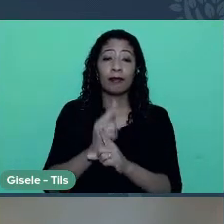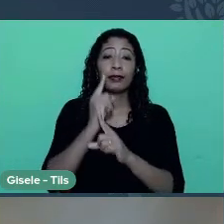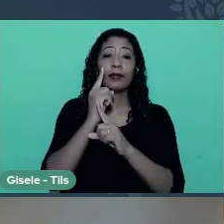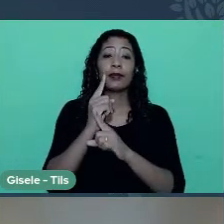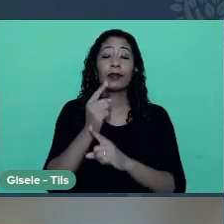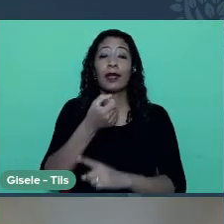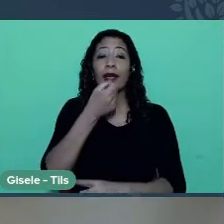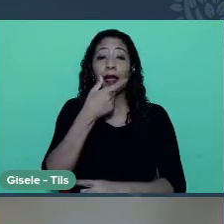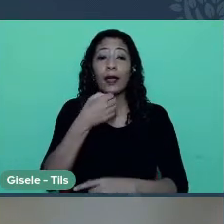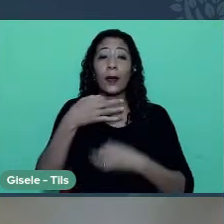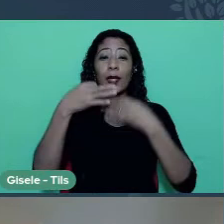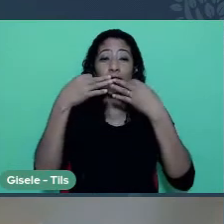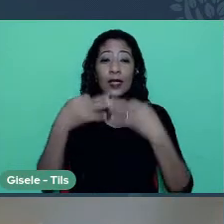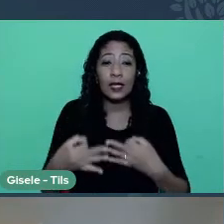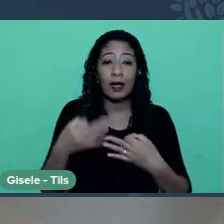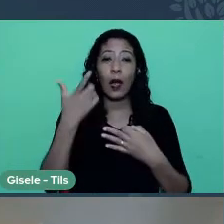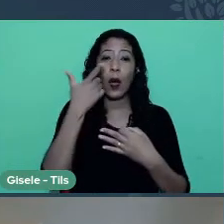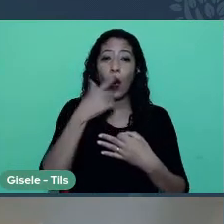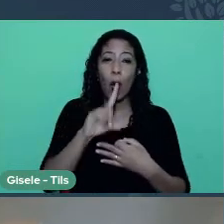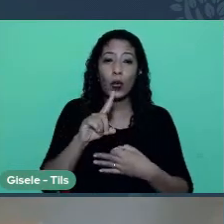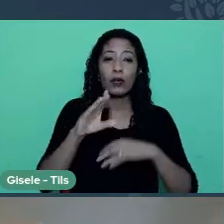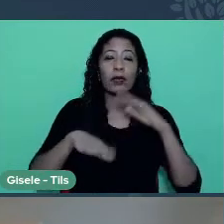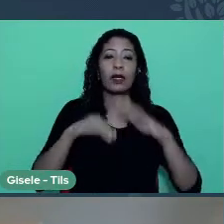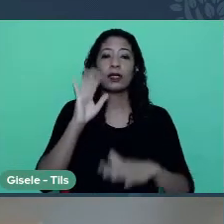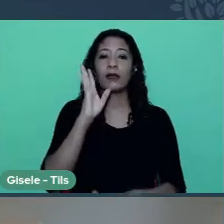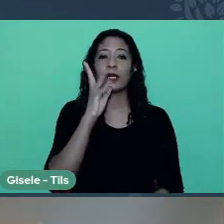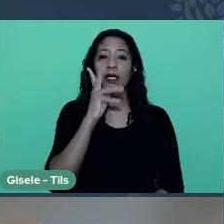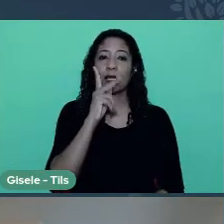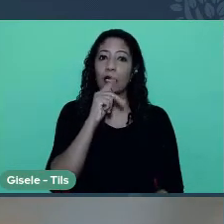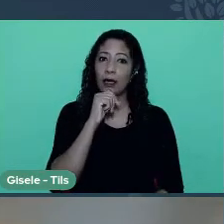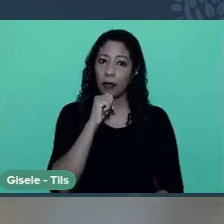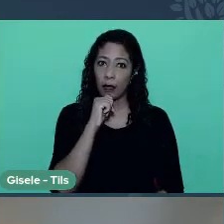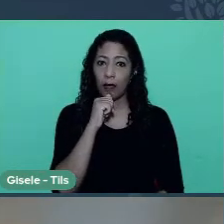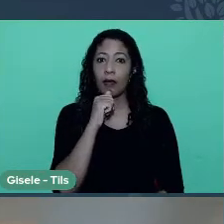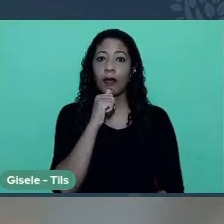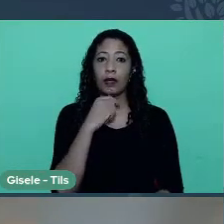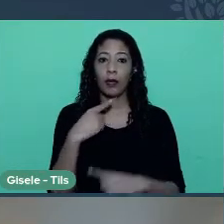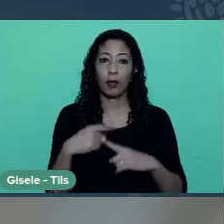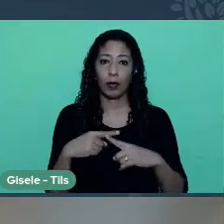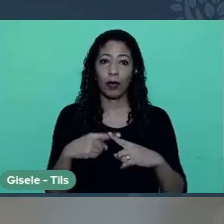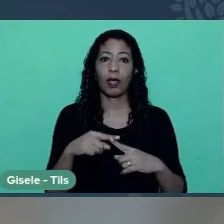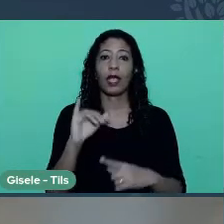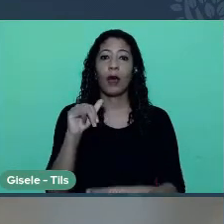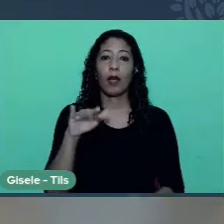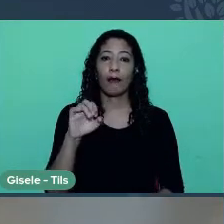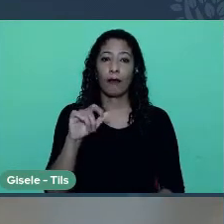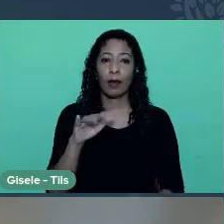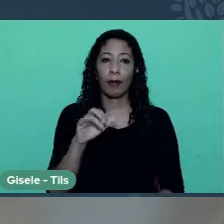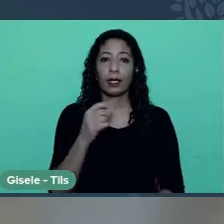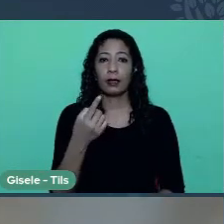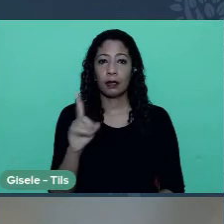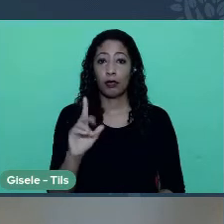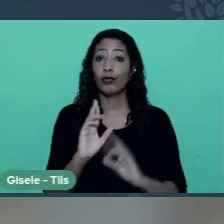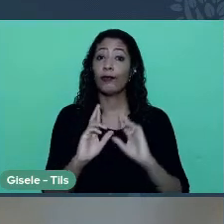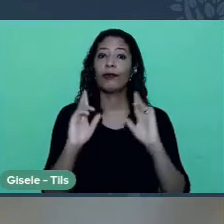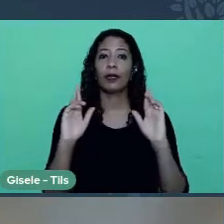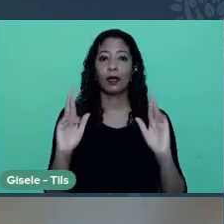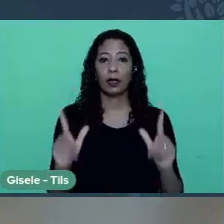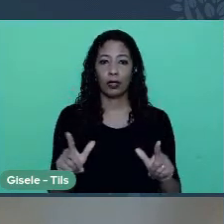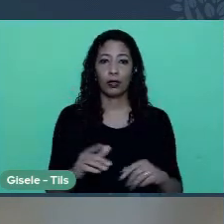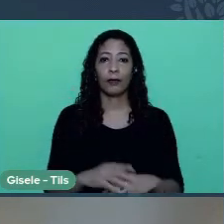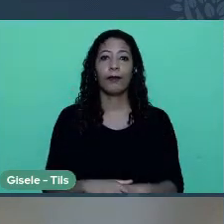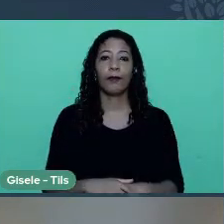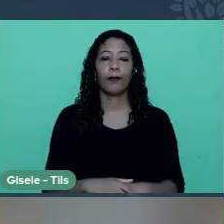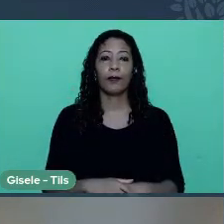um pouquinho, né? Porque a pessoa tem que entender que é um processo inflamatório diferente, e ela tem a obesidade,